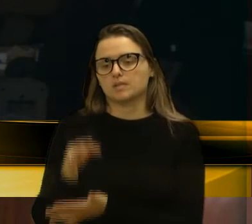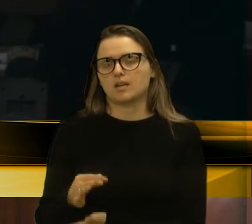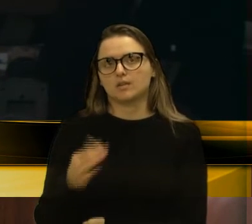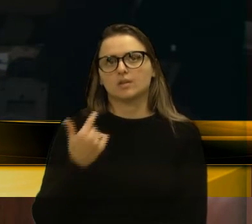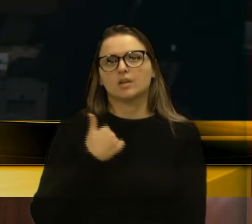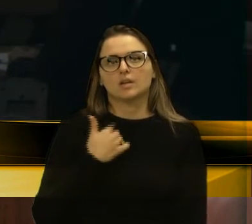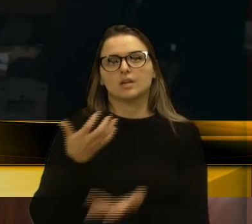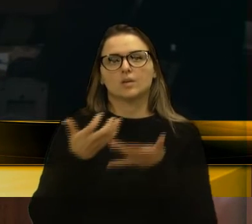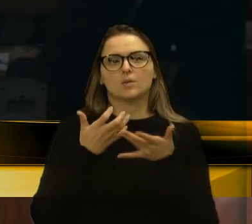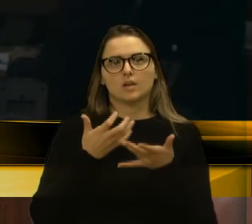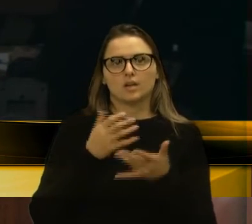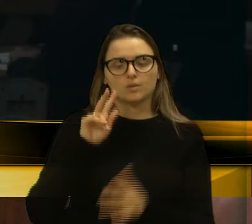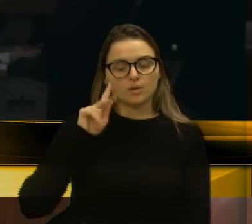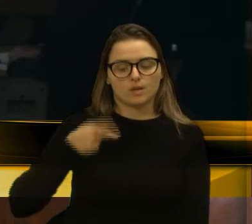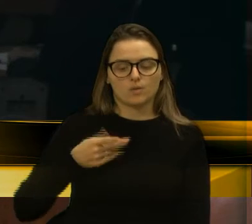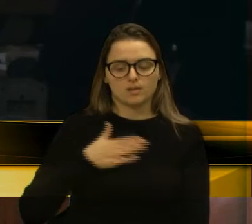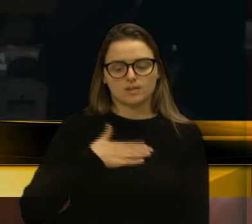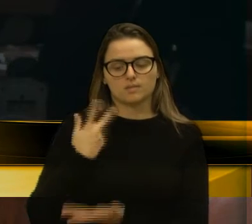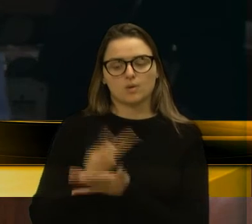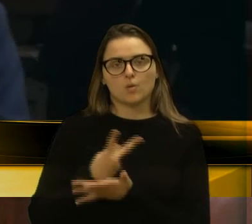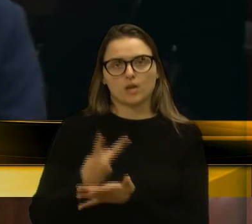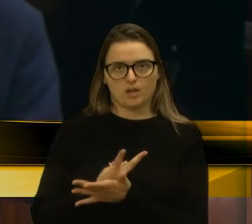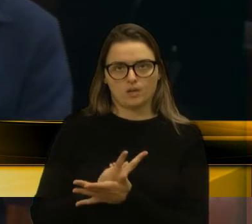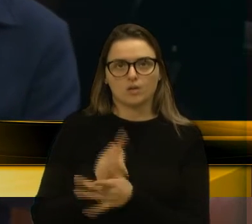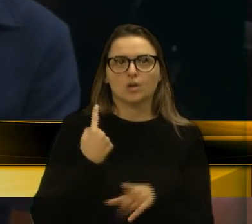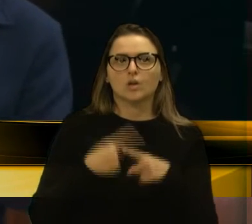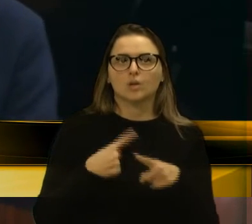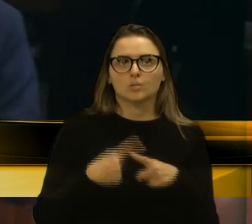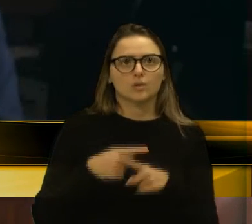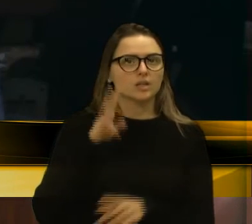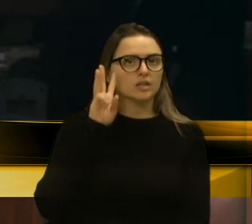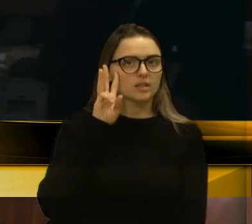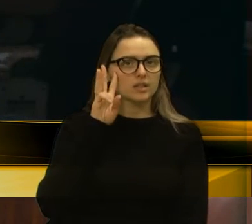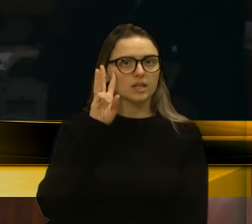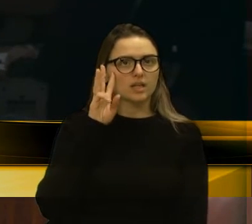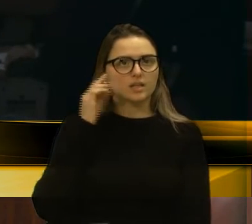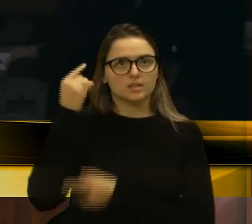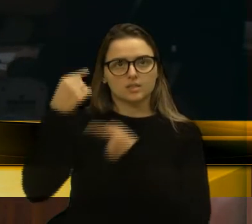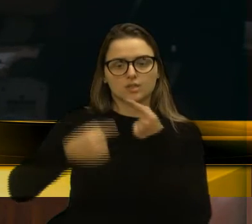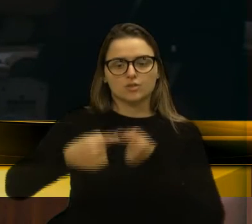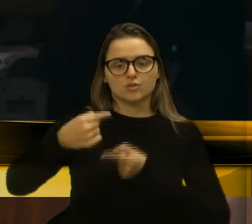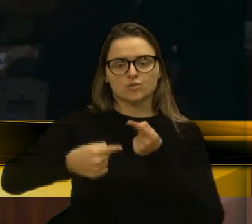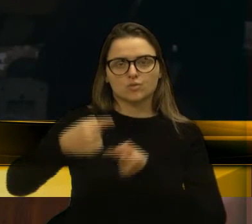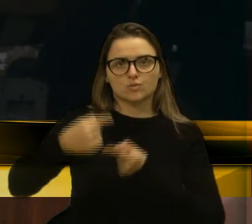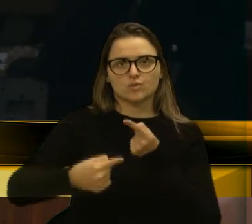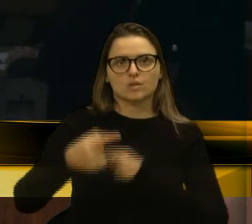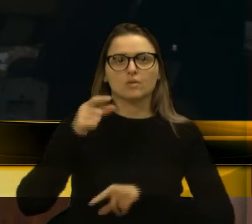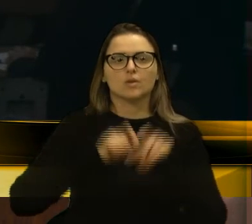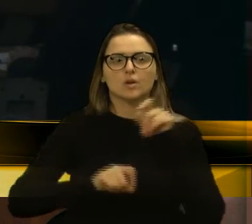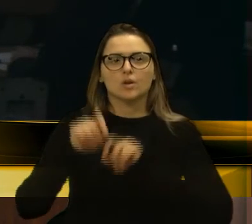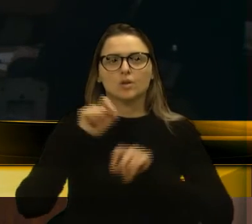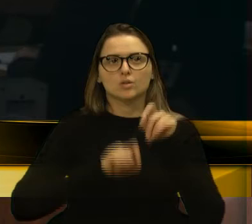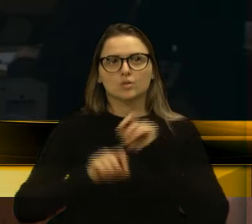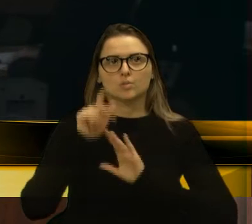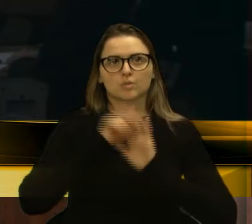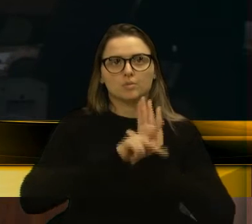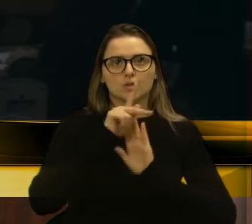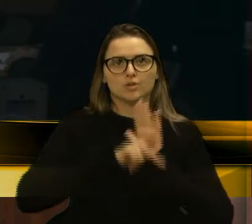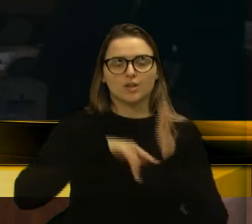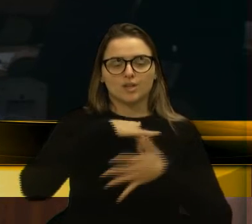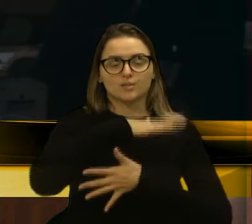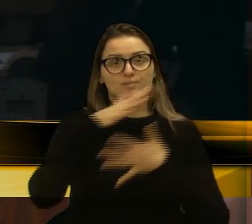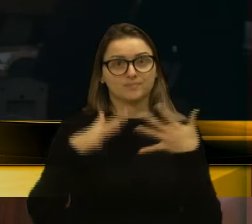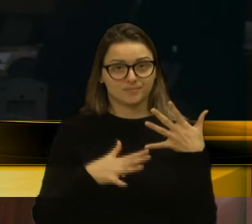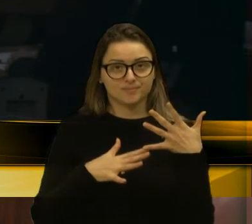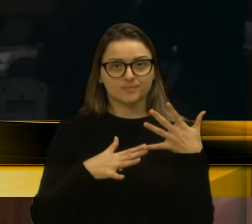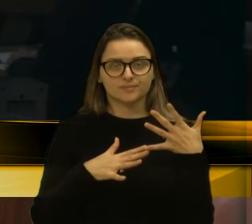quero reconhecer um erro que cometi, porque terça-feira estava aqui num debate intenso sobre o projeto de Libras,